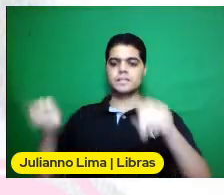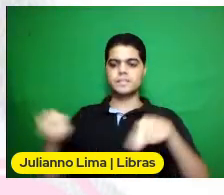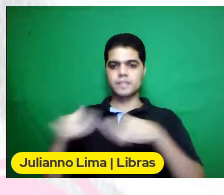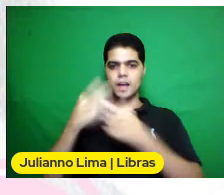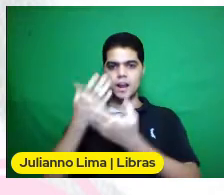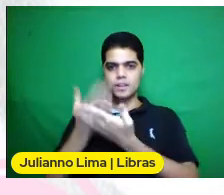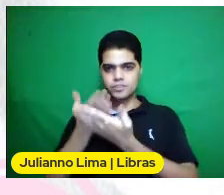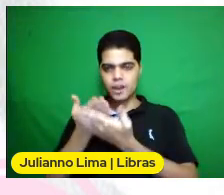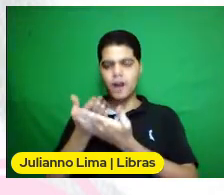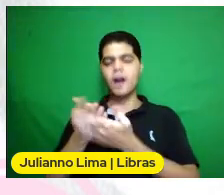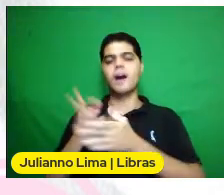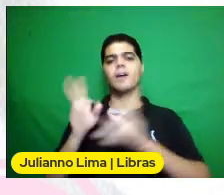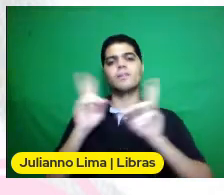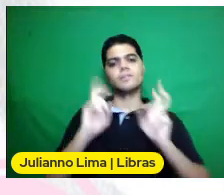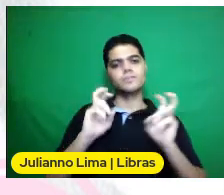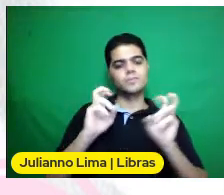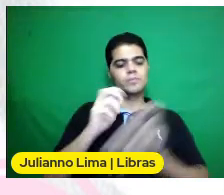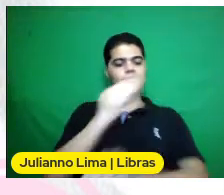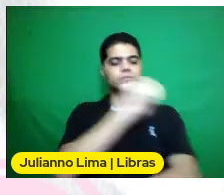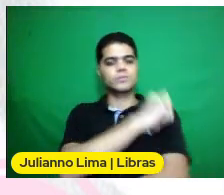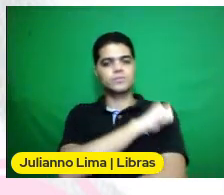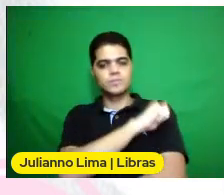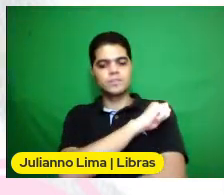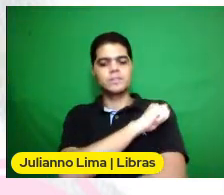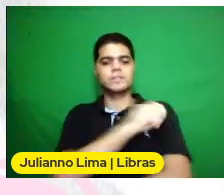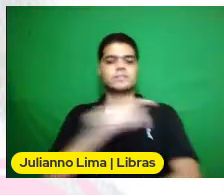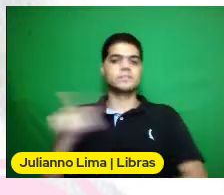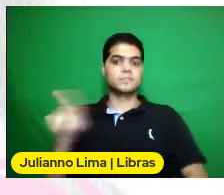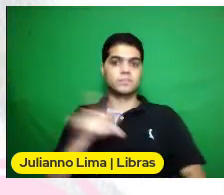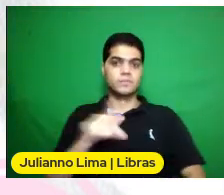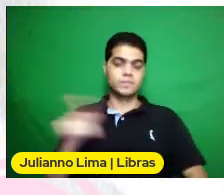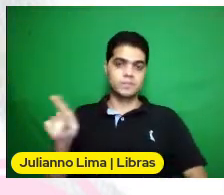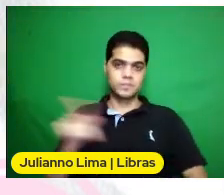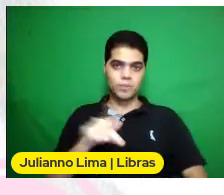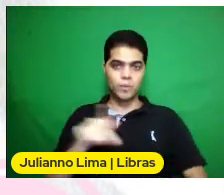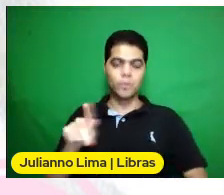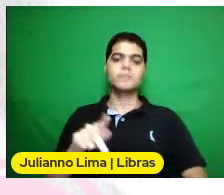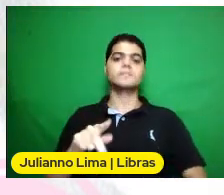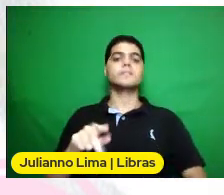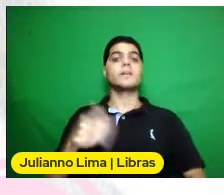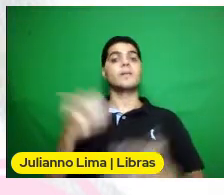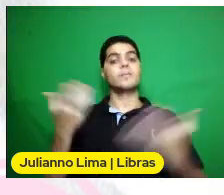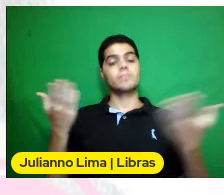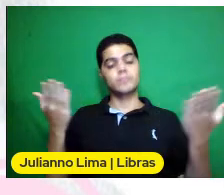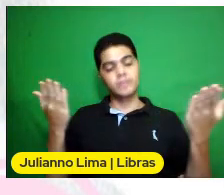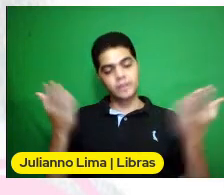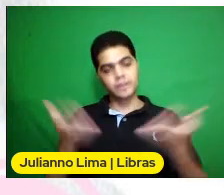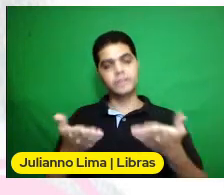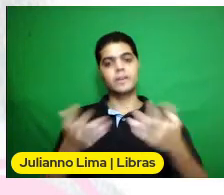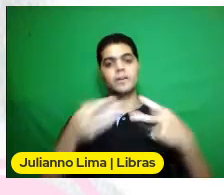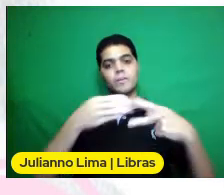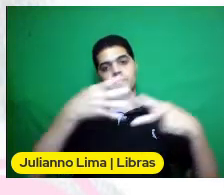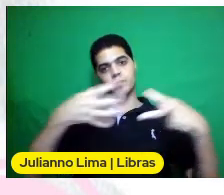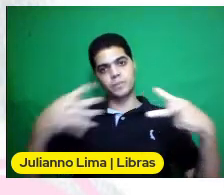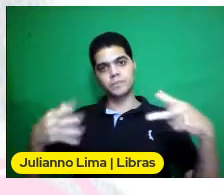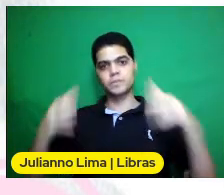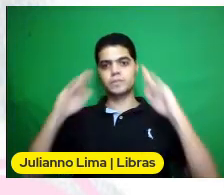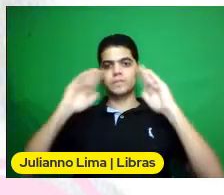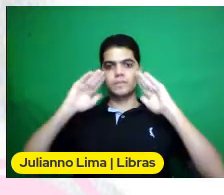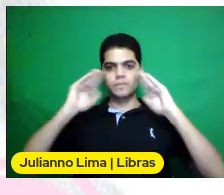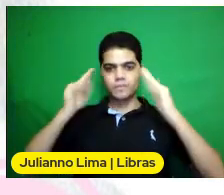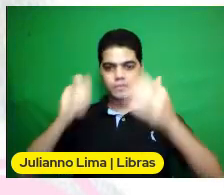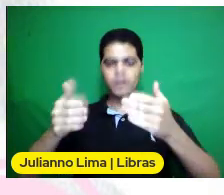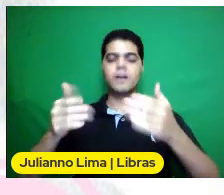parte dos estudantes e professores, porque é onde o portal tá querendo atingir, tá querendo